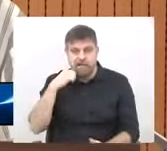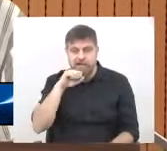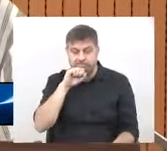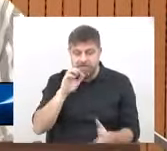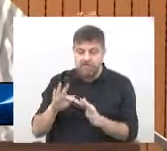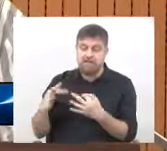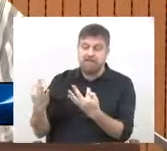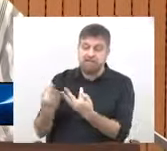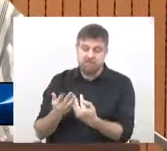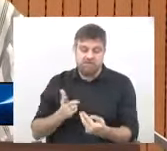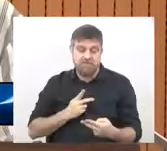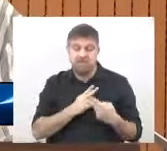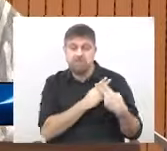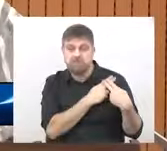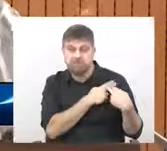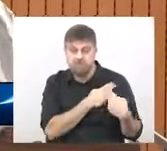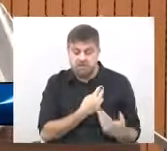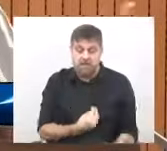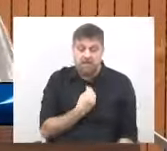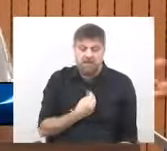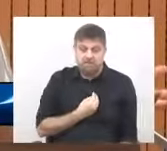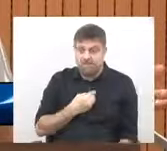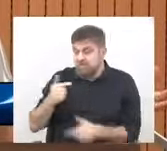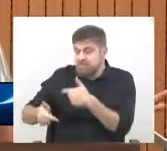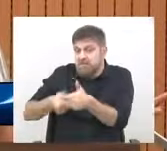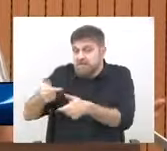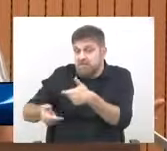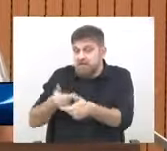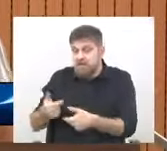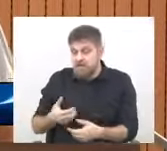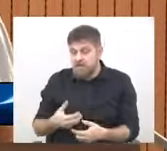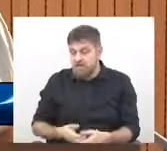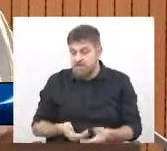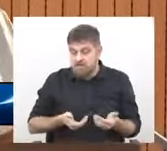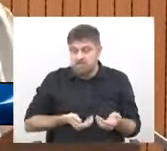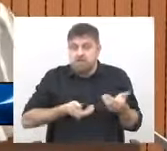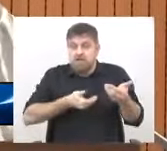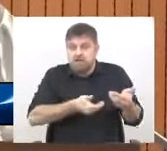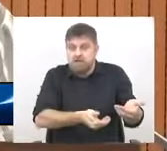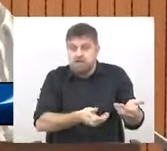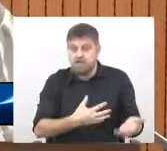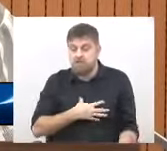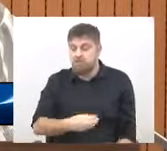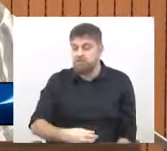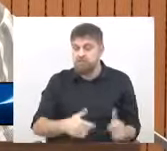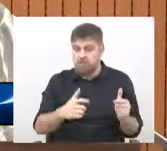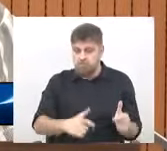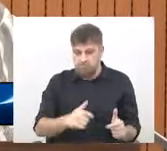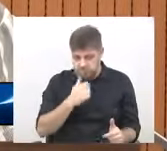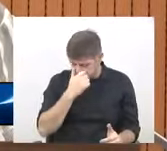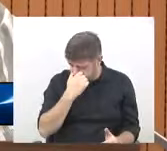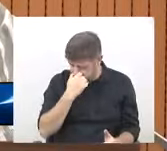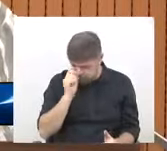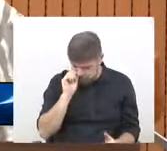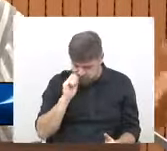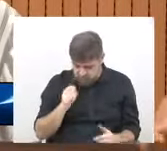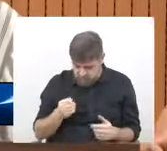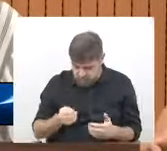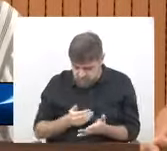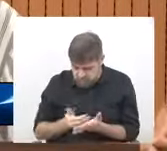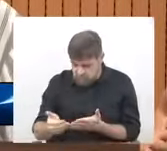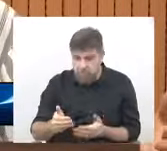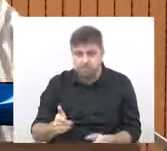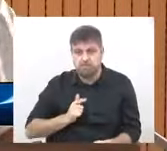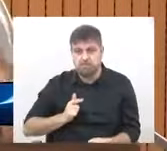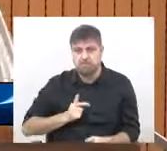famílias, dos responsáveis, dos pais e mães, porque, num primeiro momento, você tem uma criança que cursa período